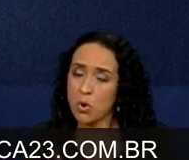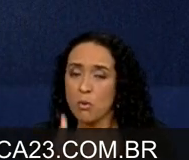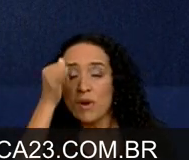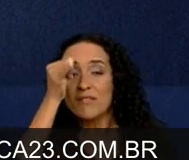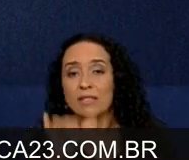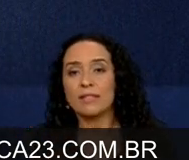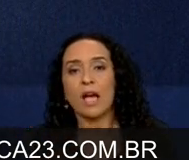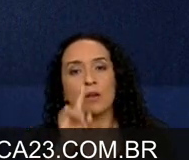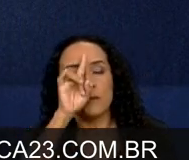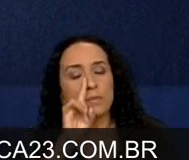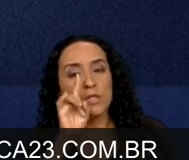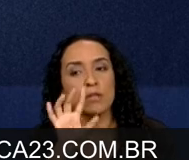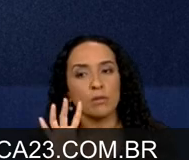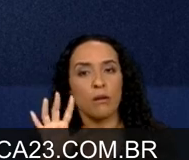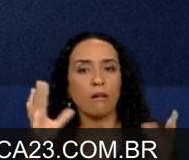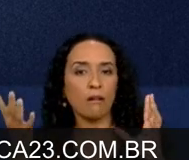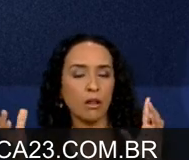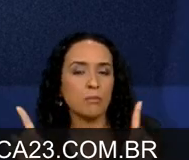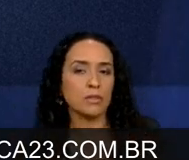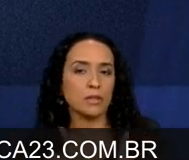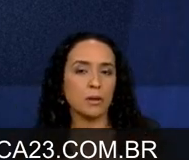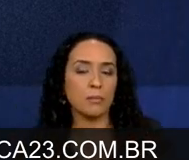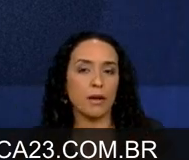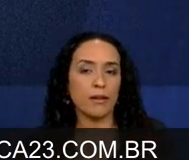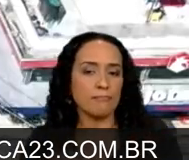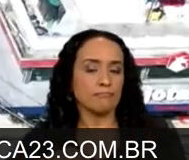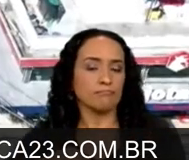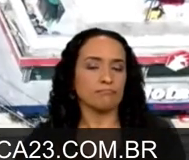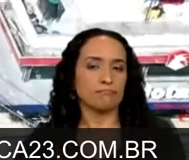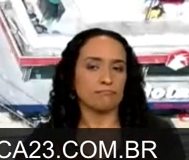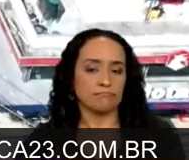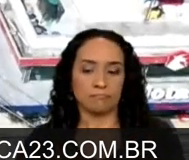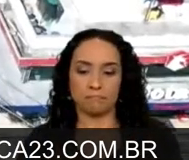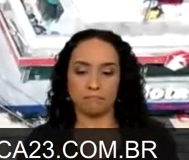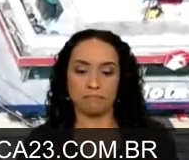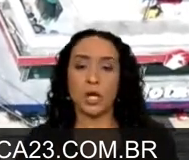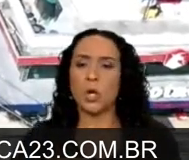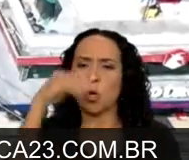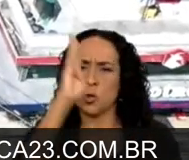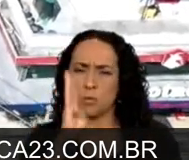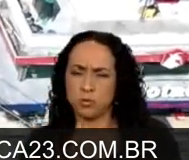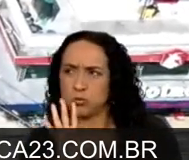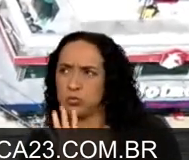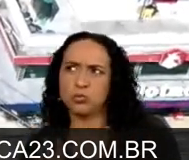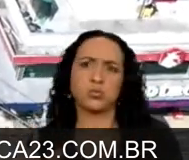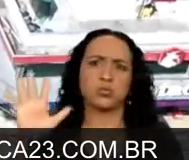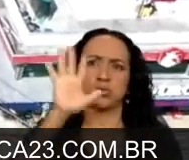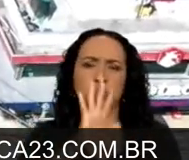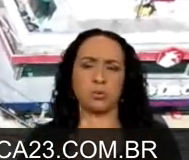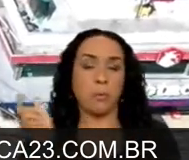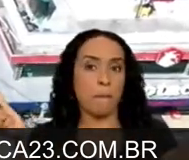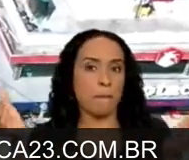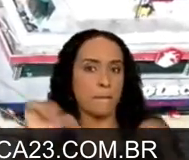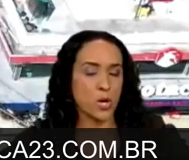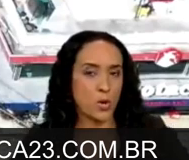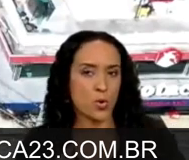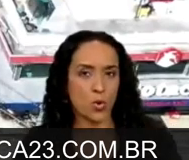prevenir os riscos climáticos e lidar com as consequências. No Brasil inteiro, a situação é ainda